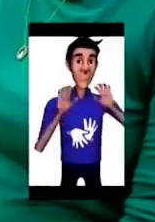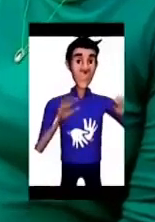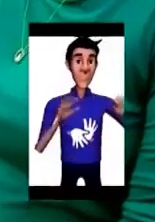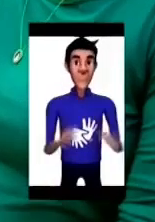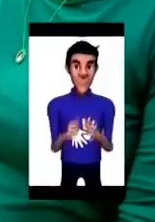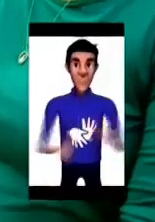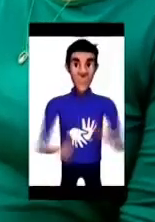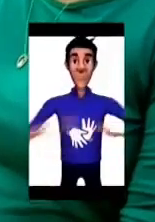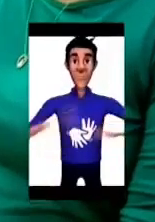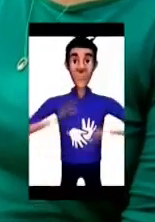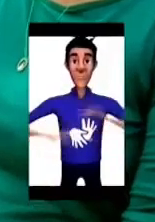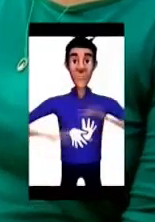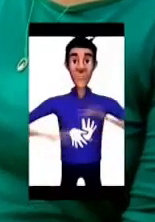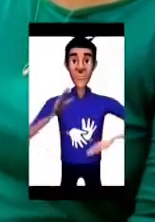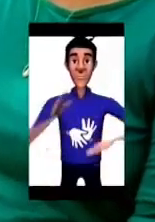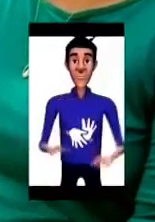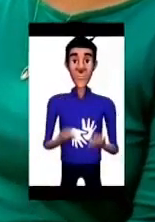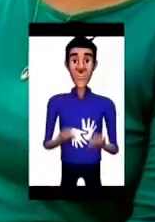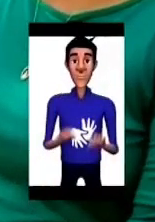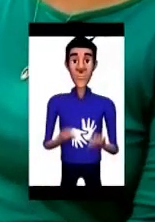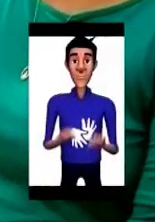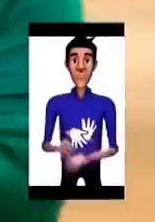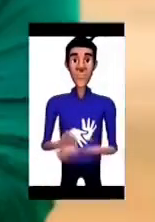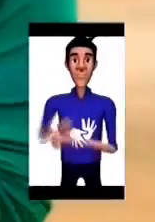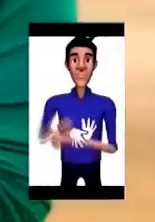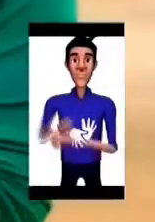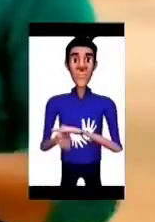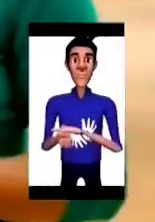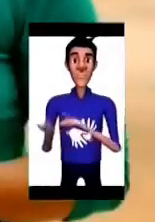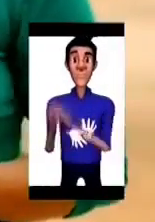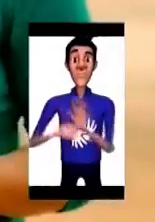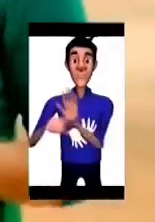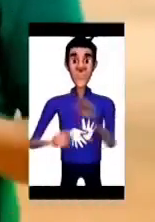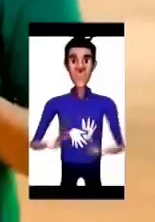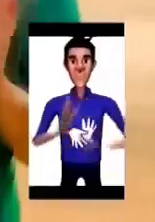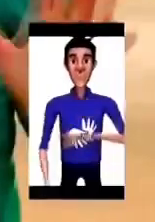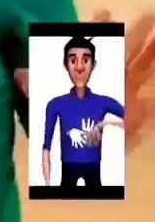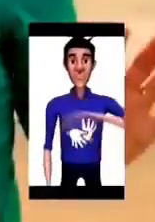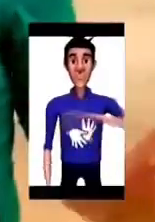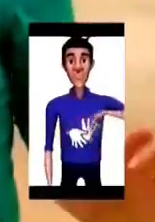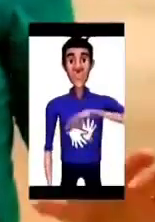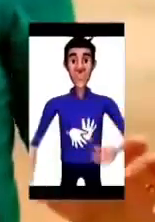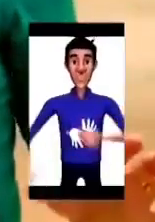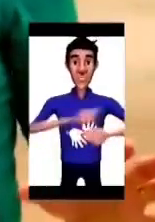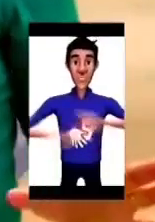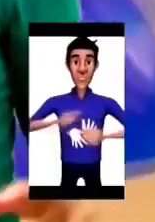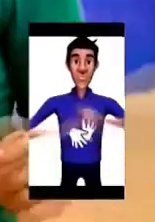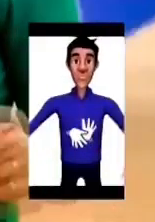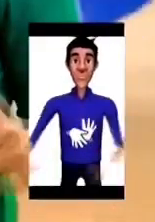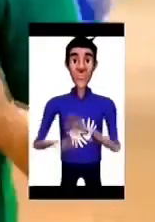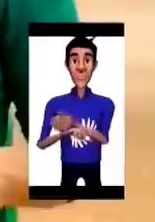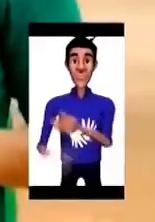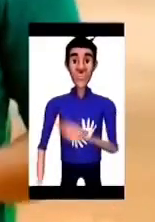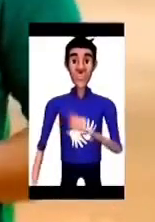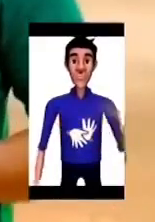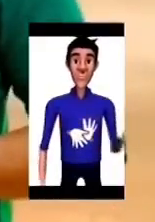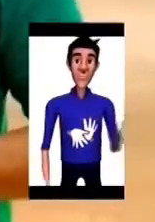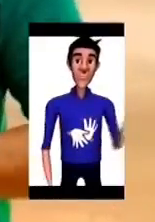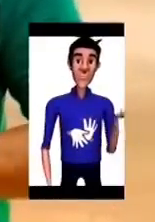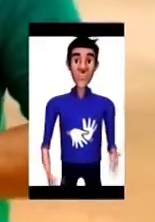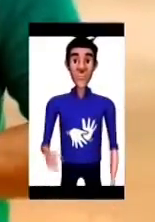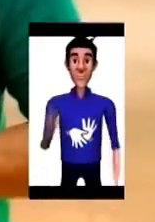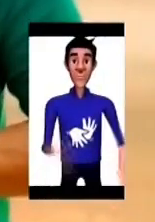profissionais da educação para atender direitos. A nossa gestão vai ser participativa. Eu quero que vá lá